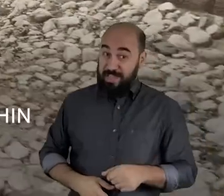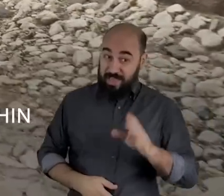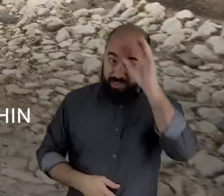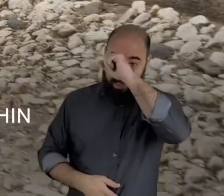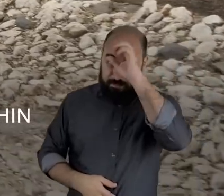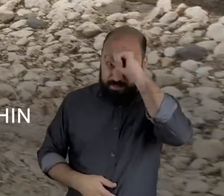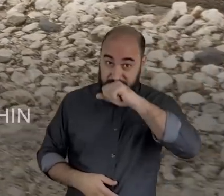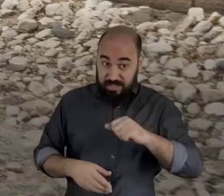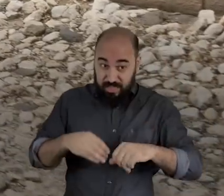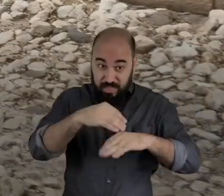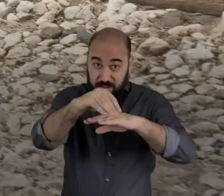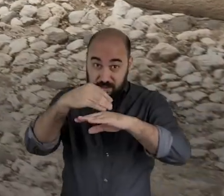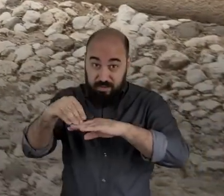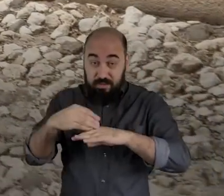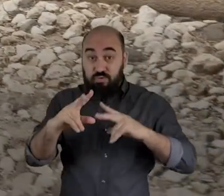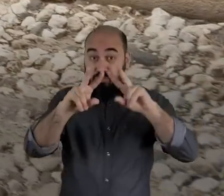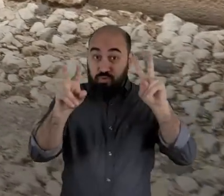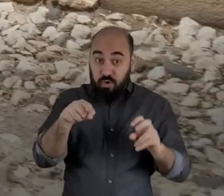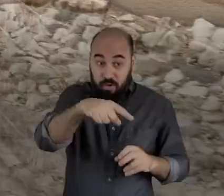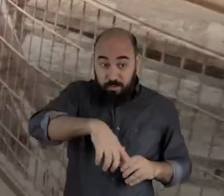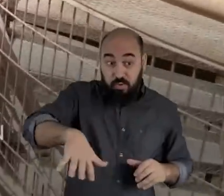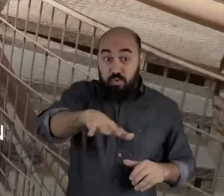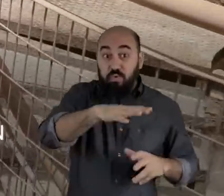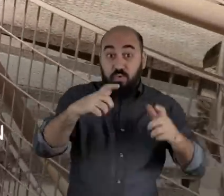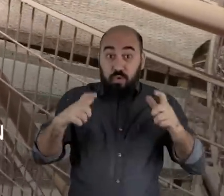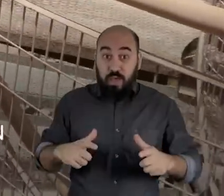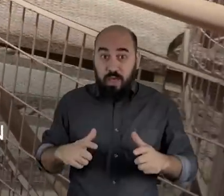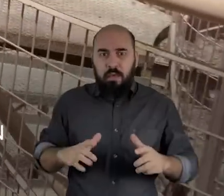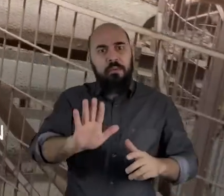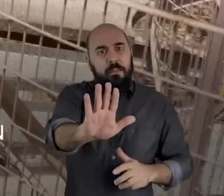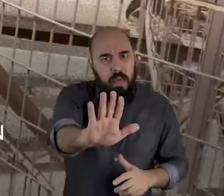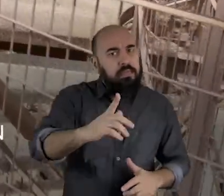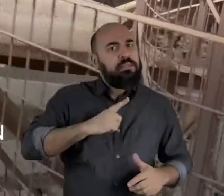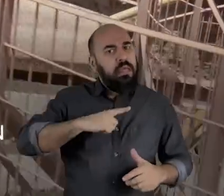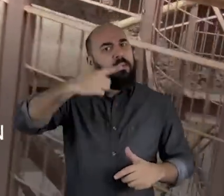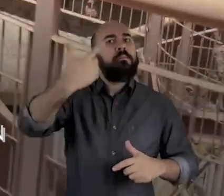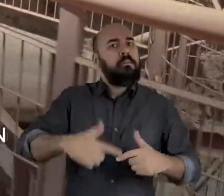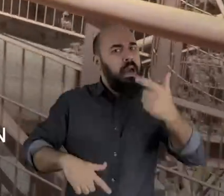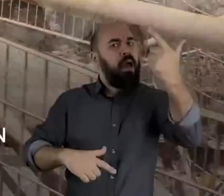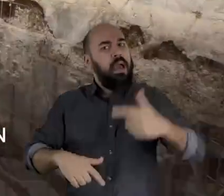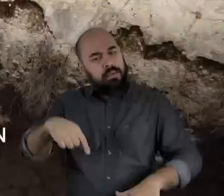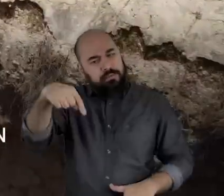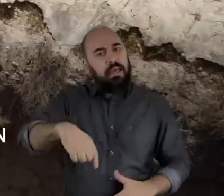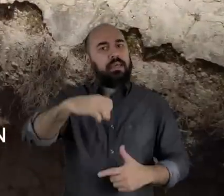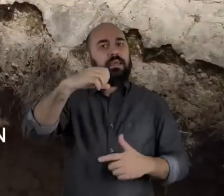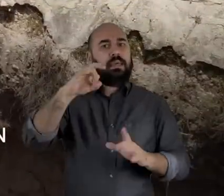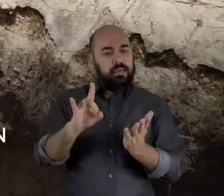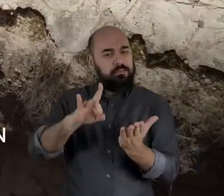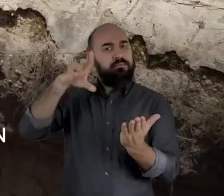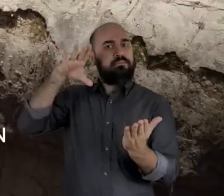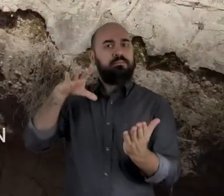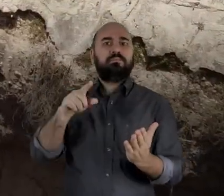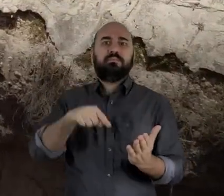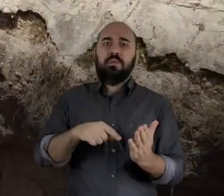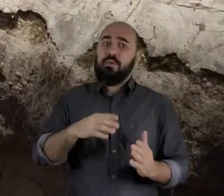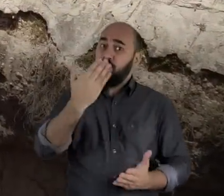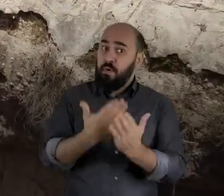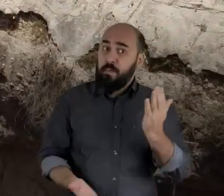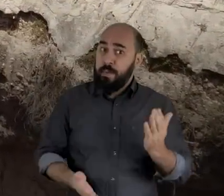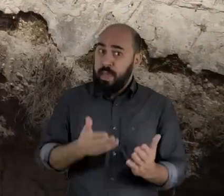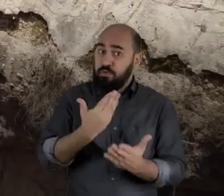arqueológica de Hatzor, a sua relação com a Bíblia Sagrada, mas ainda temos muita coisa para mostrar para você aqui desde Israel para o Brasil. Então